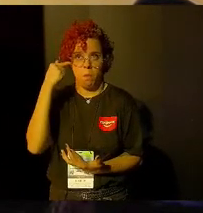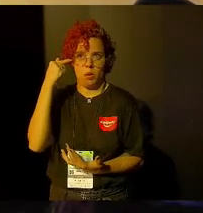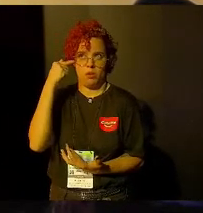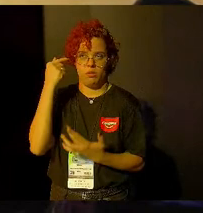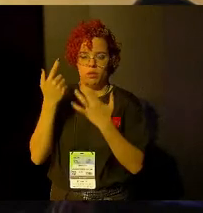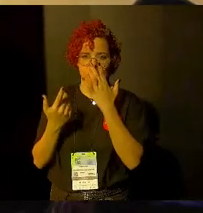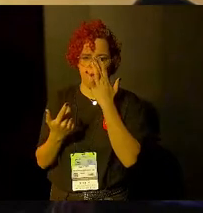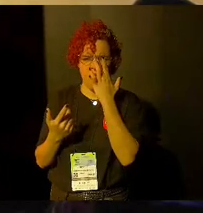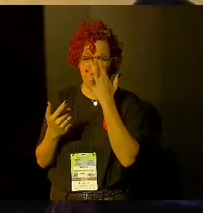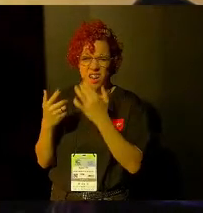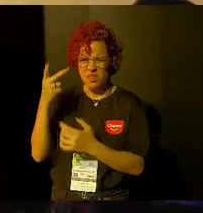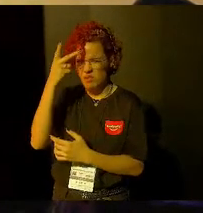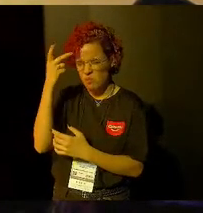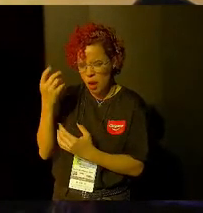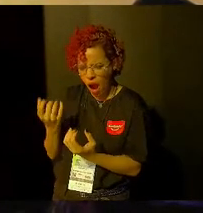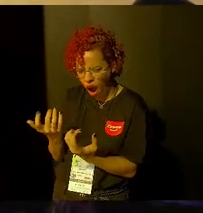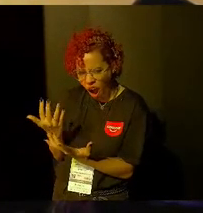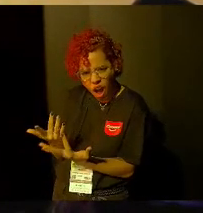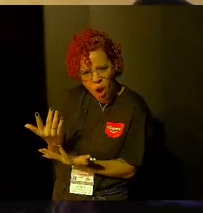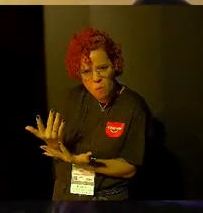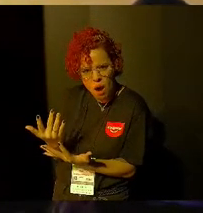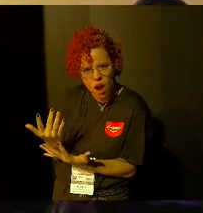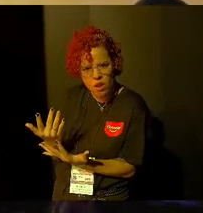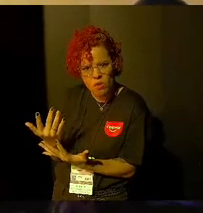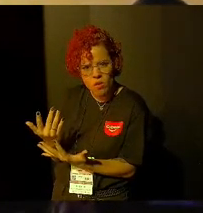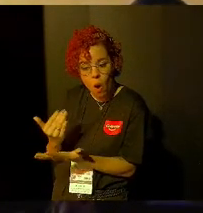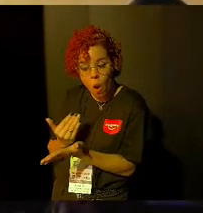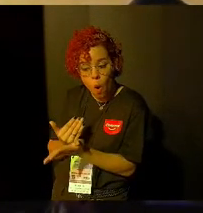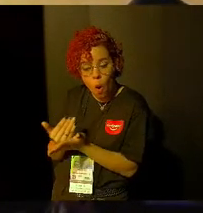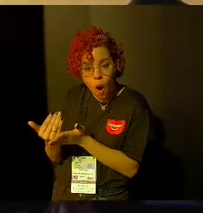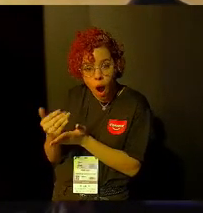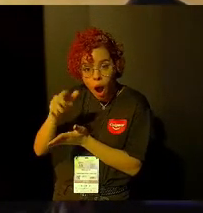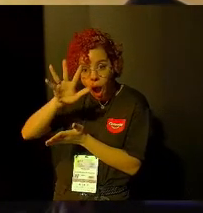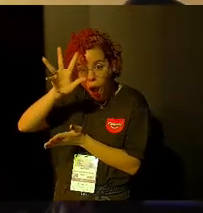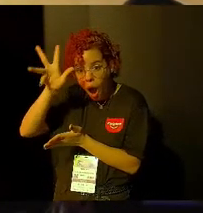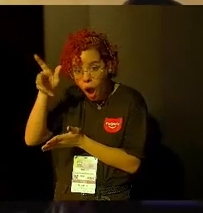queimaram então eles queimaram A Origem afro-brasileira